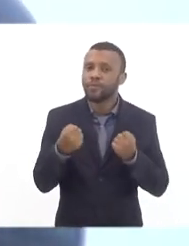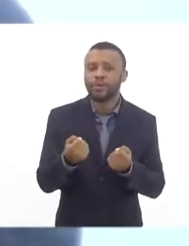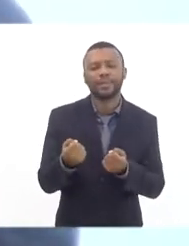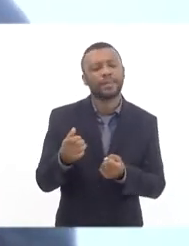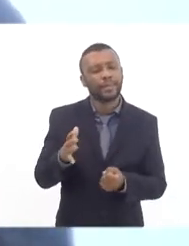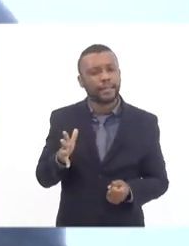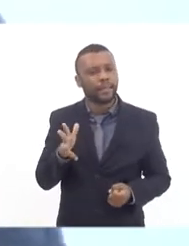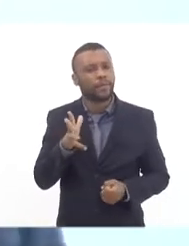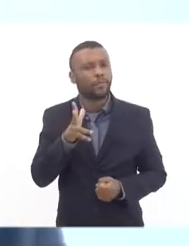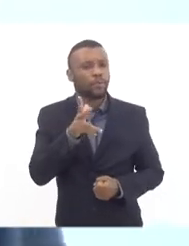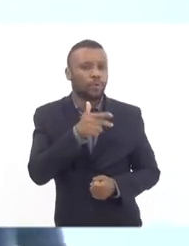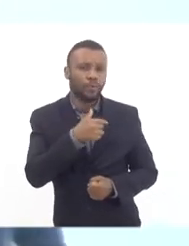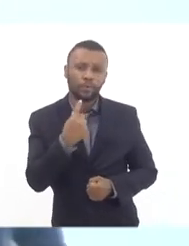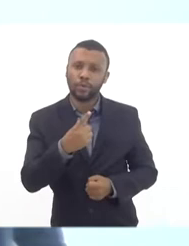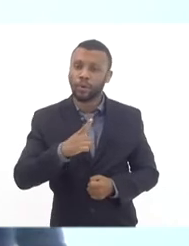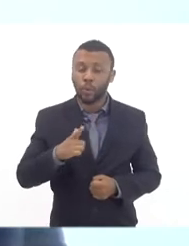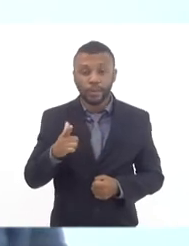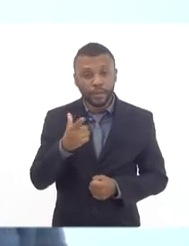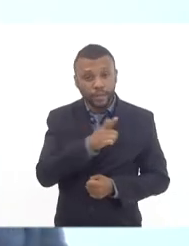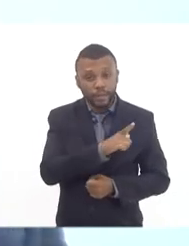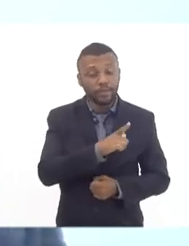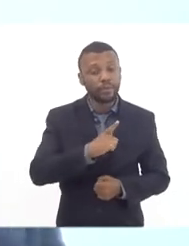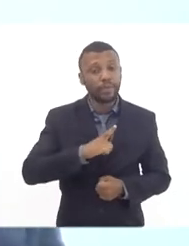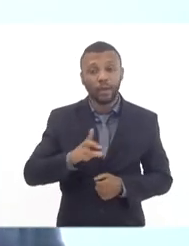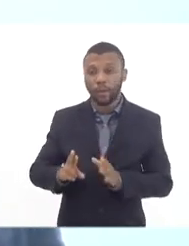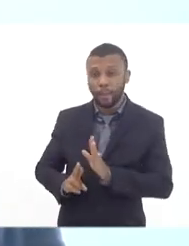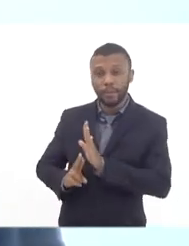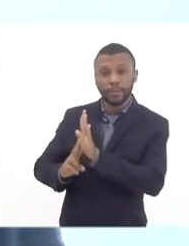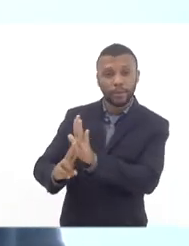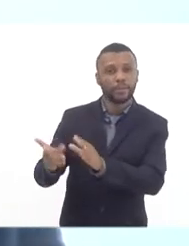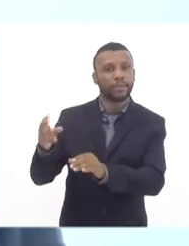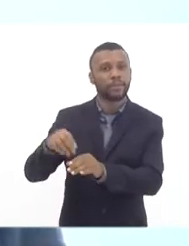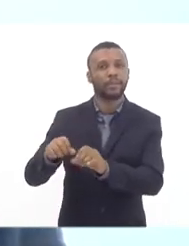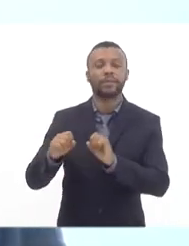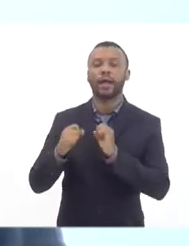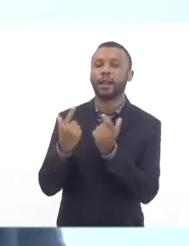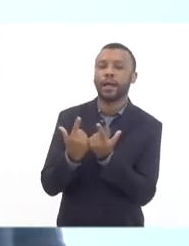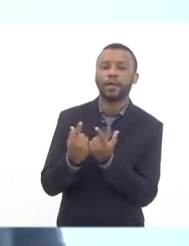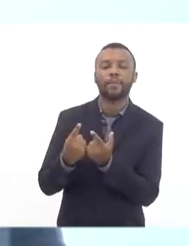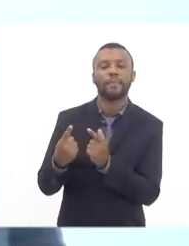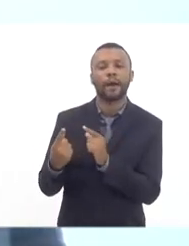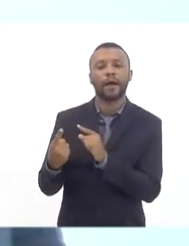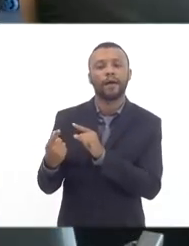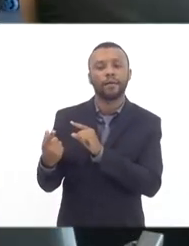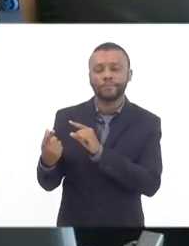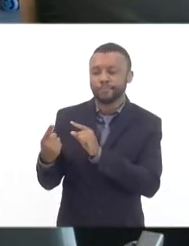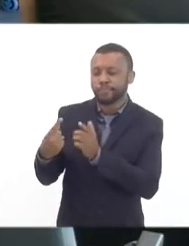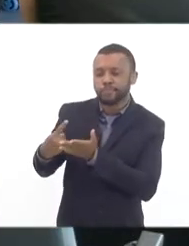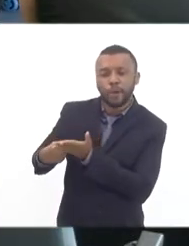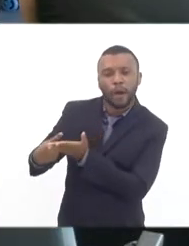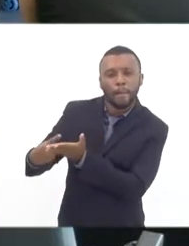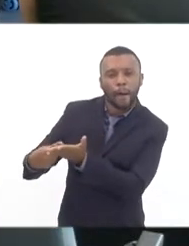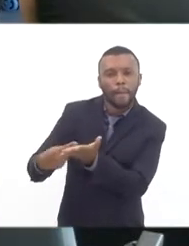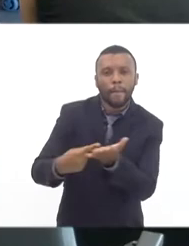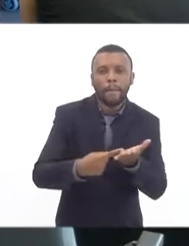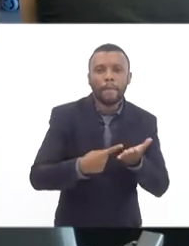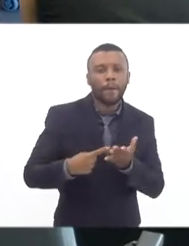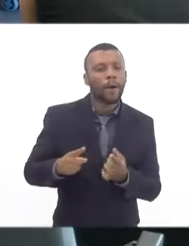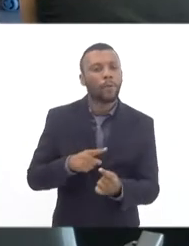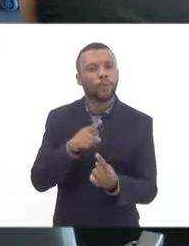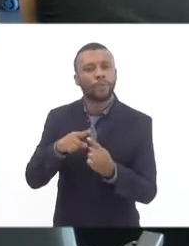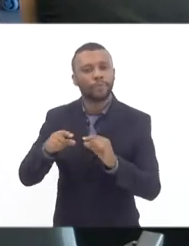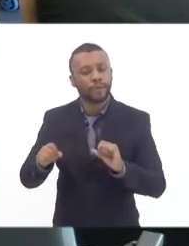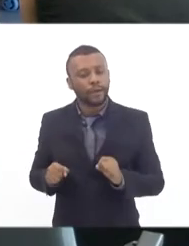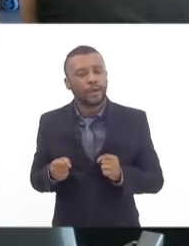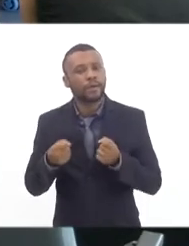um representante no Poder Legislativo, na LERJ, para combinar esforços para garantir essa preservação e levar essa